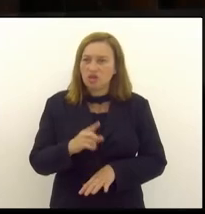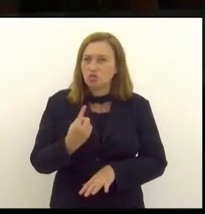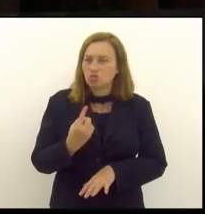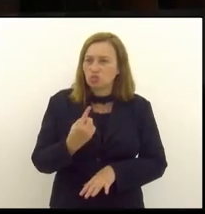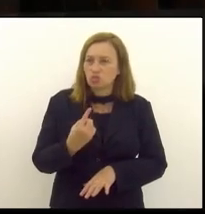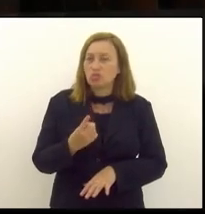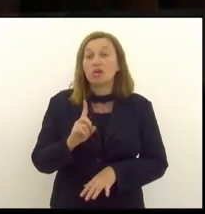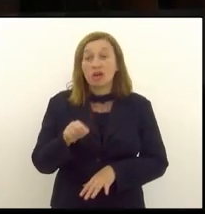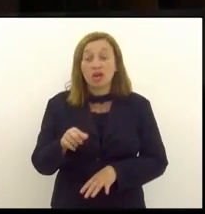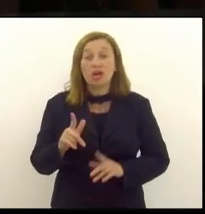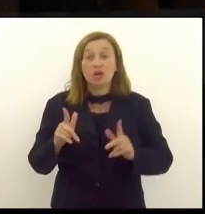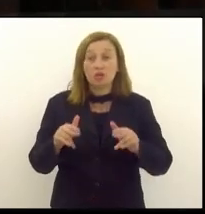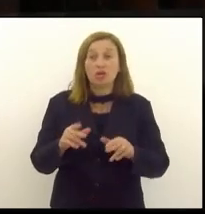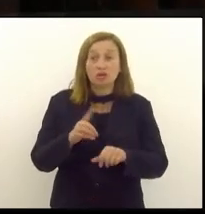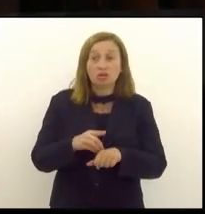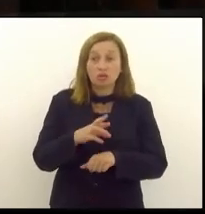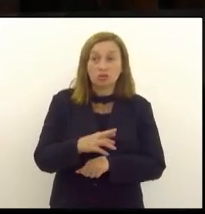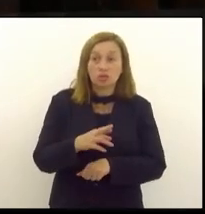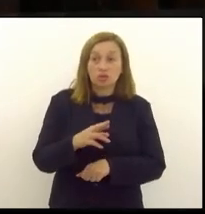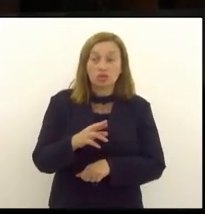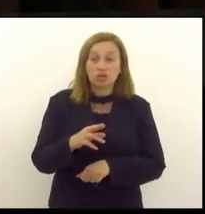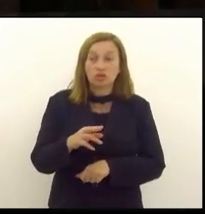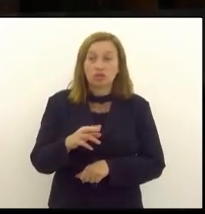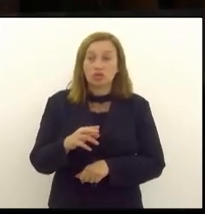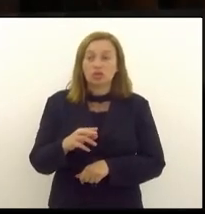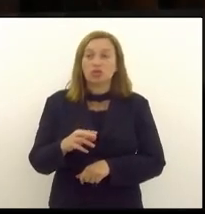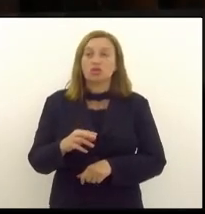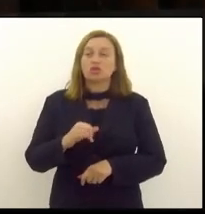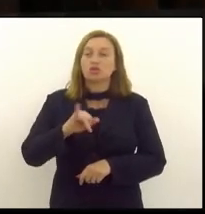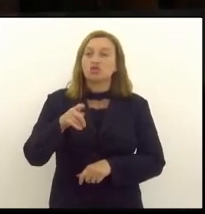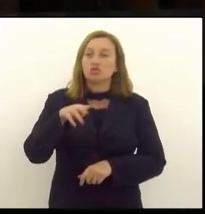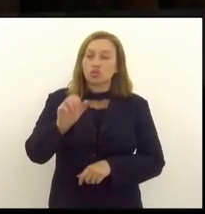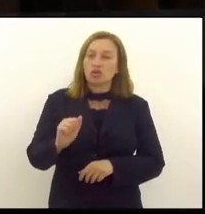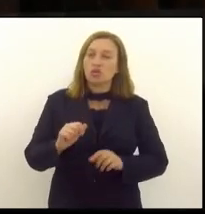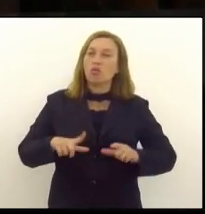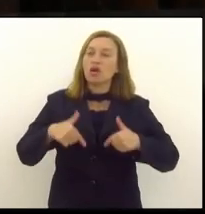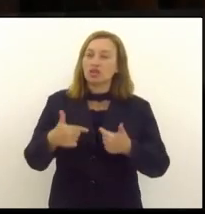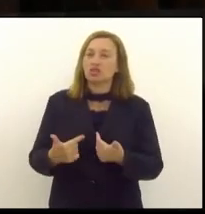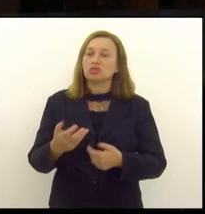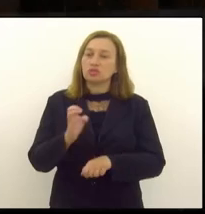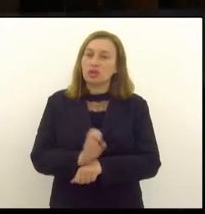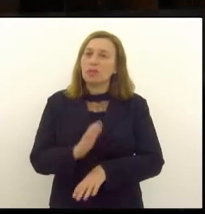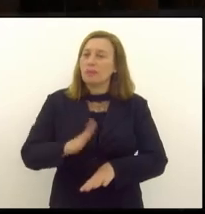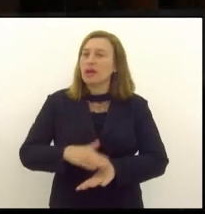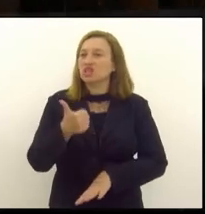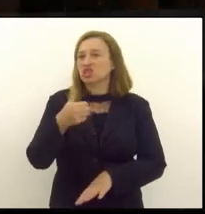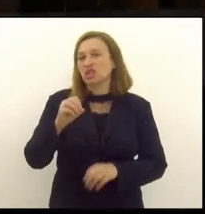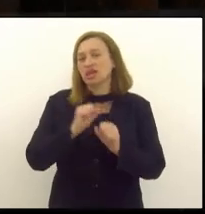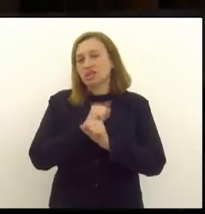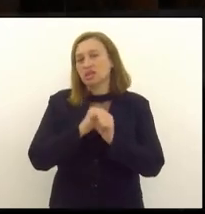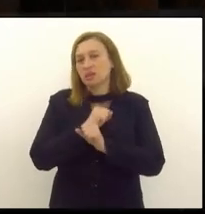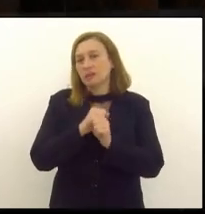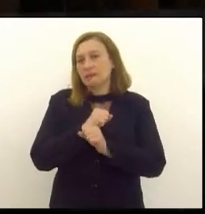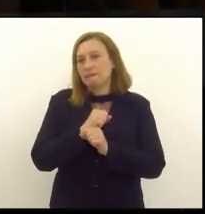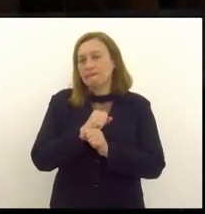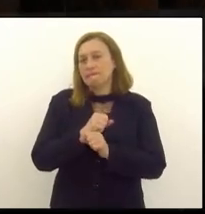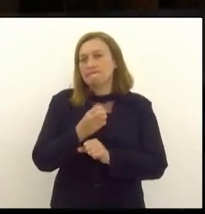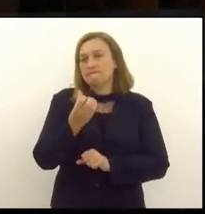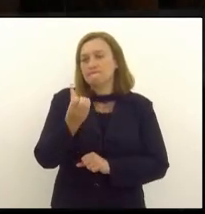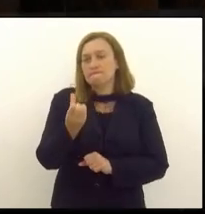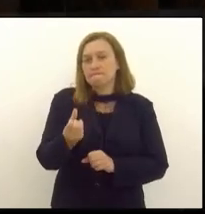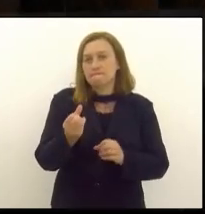como a doutora Júnior sempre diz, ele é uma ação de Estado, né? São mais de 10 anos, com 6 órgãos